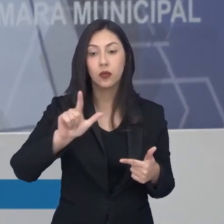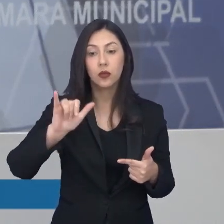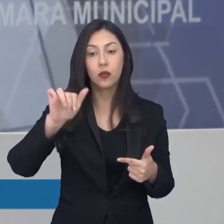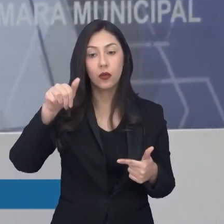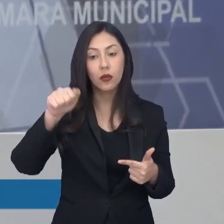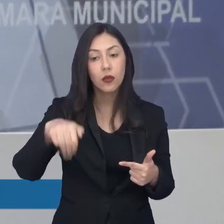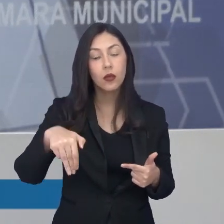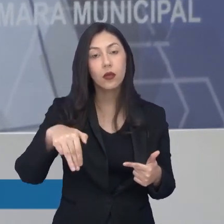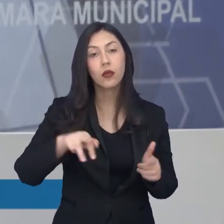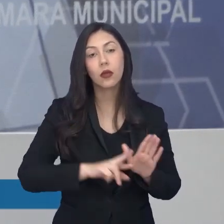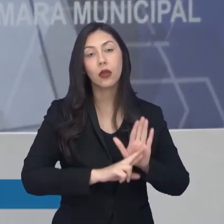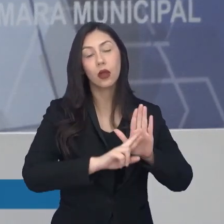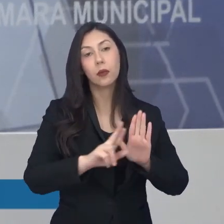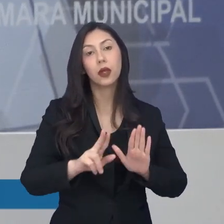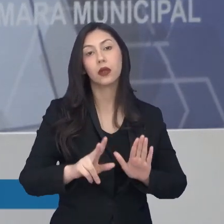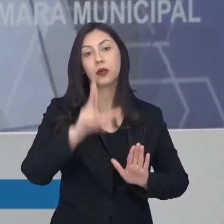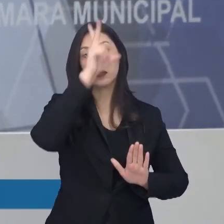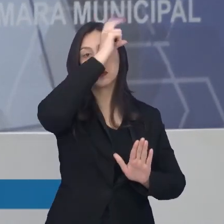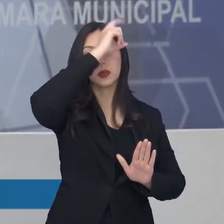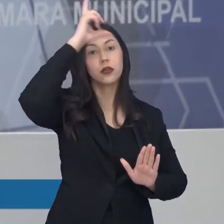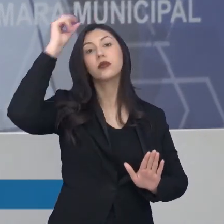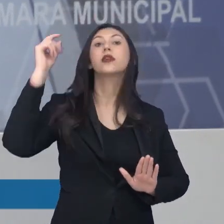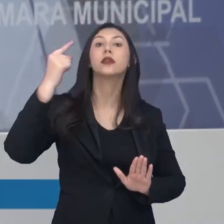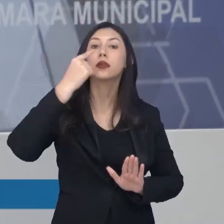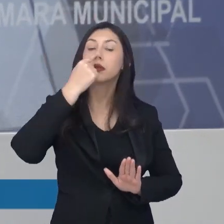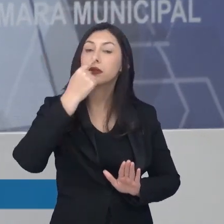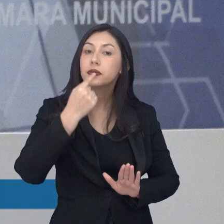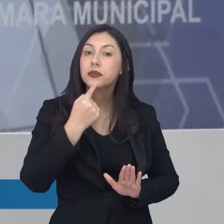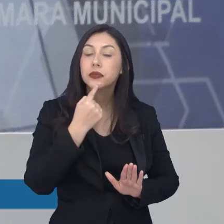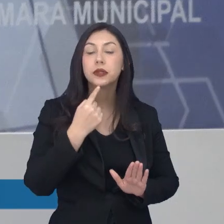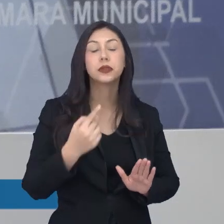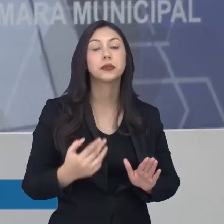ato representando o prefeito São José dos Campos, Anderson Faria,